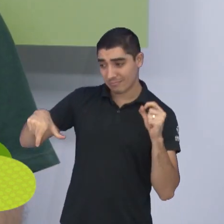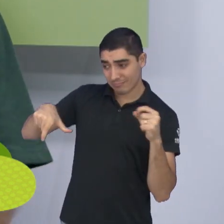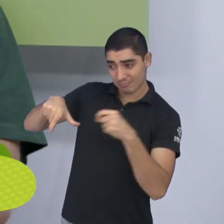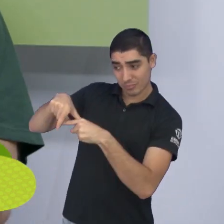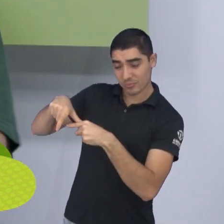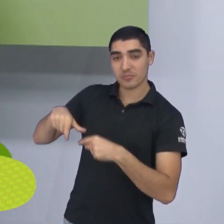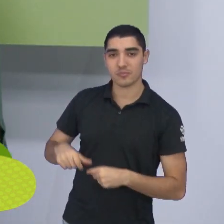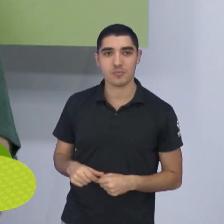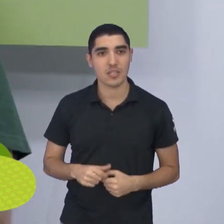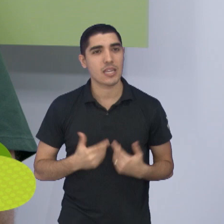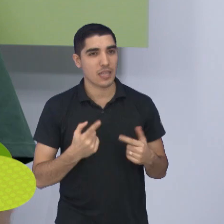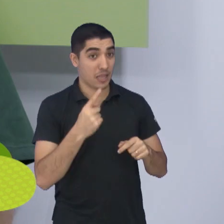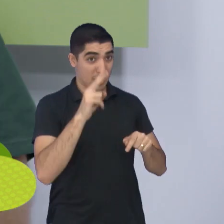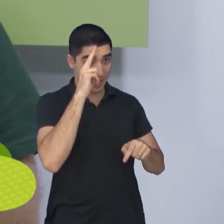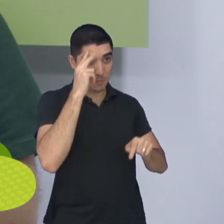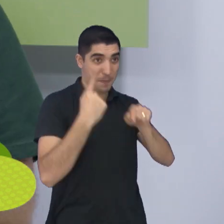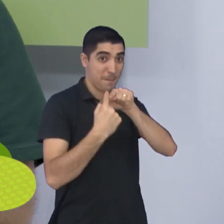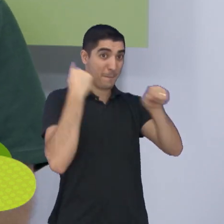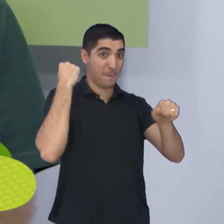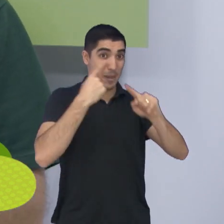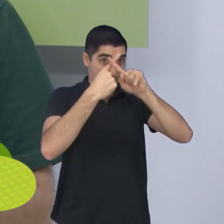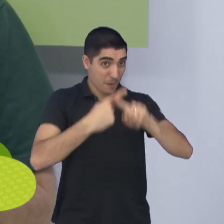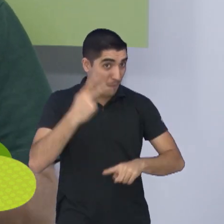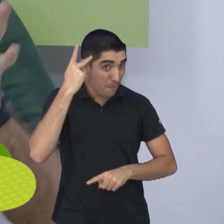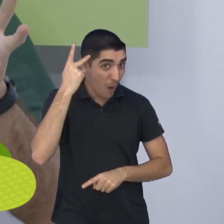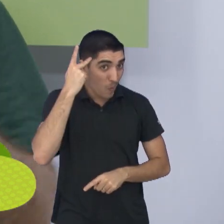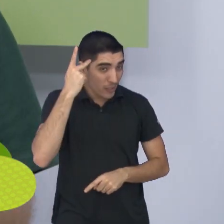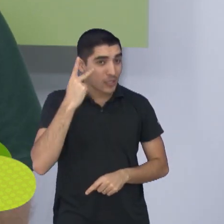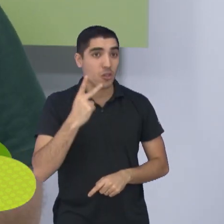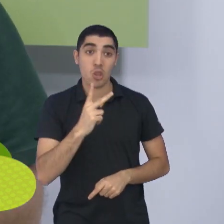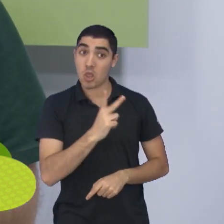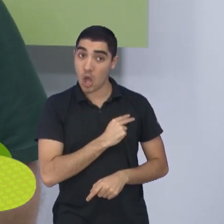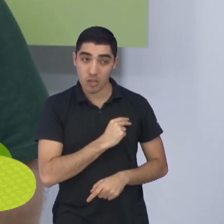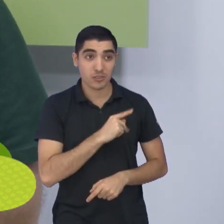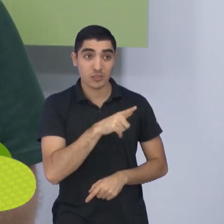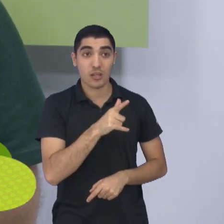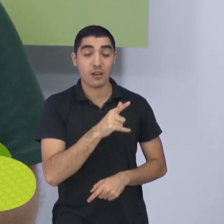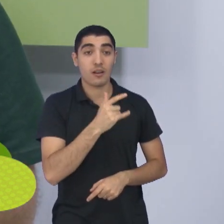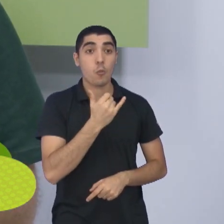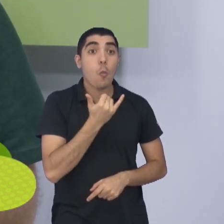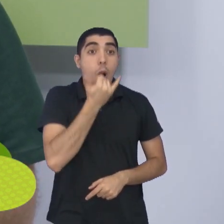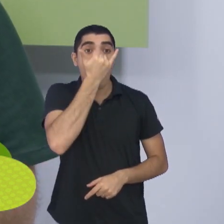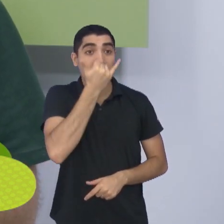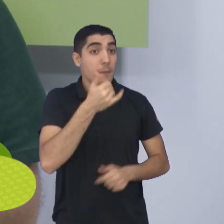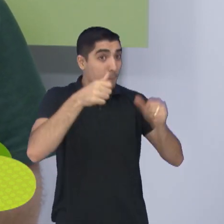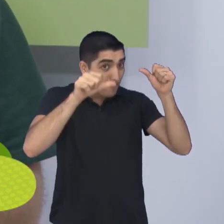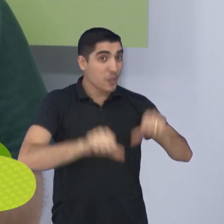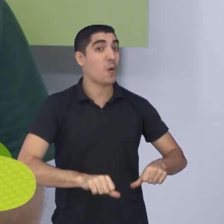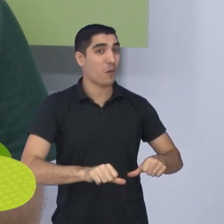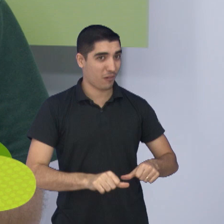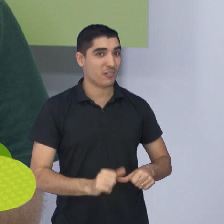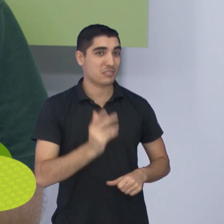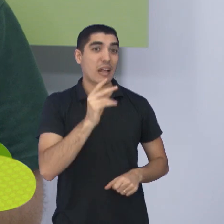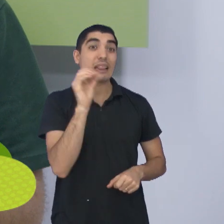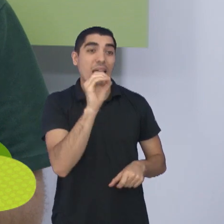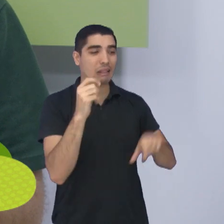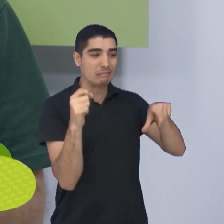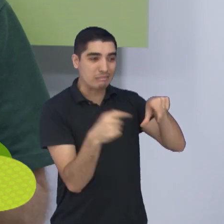contar desde o Paulista, a Uruca é maior, mas a gente